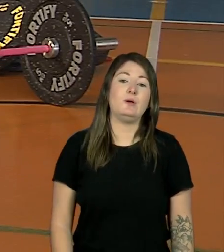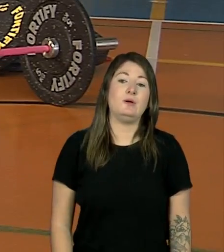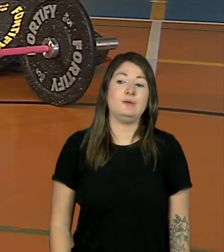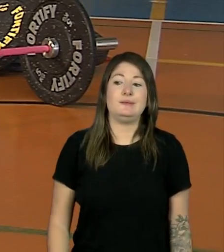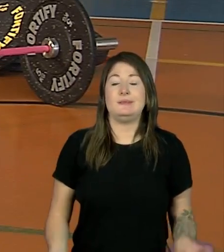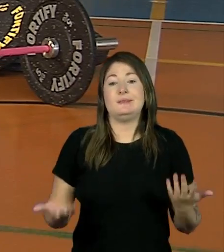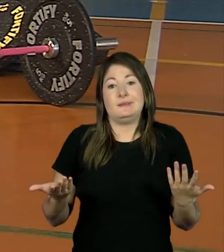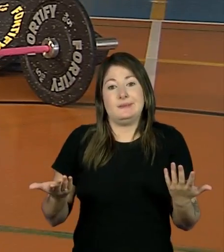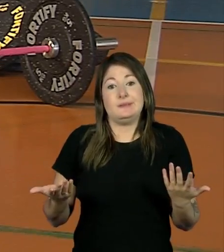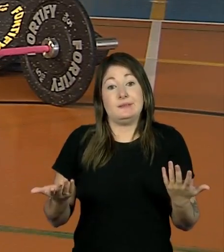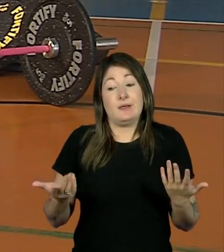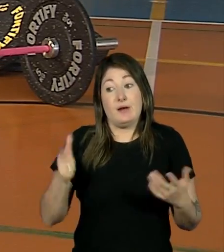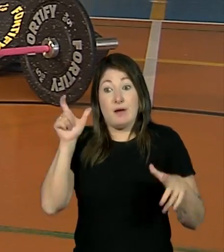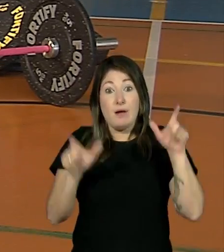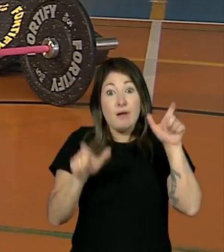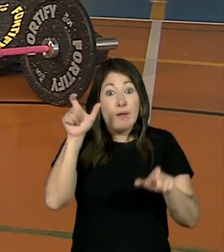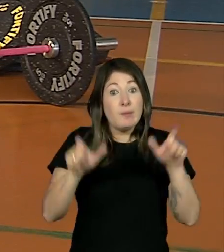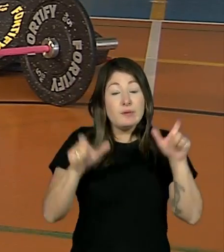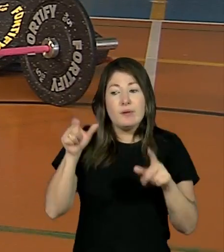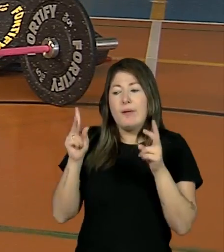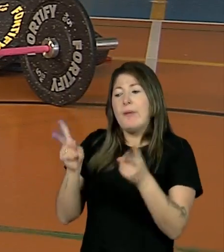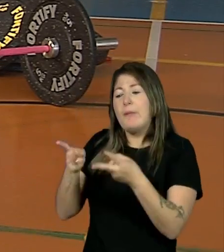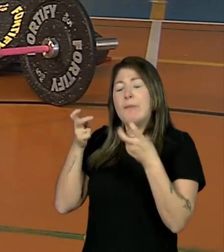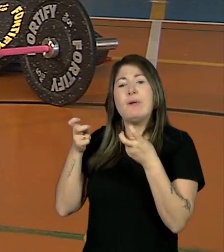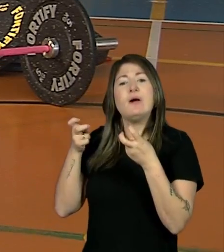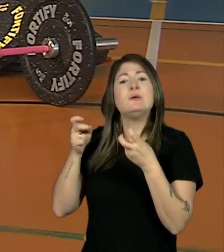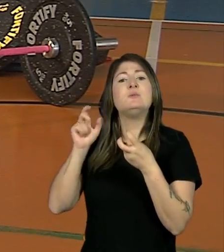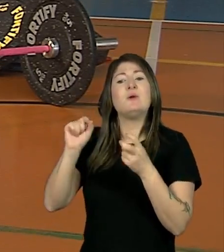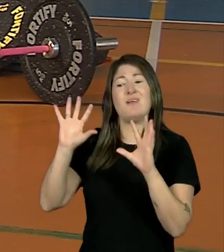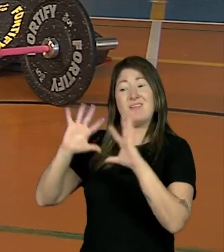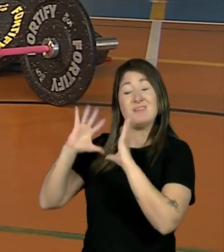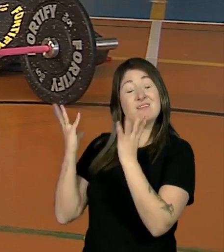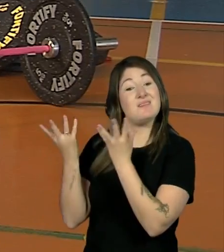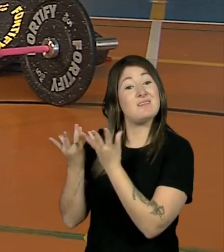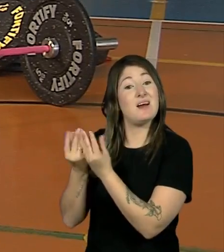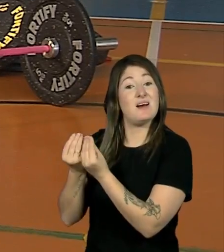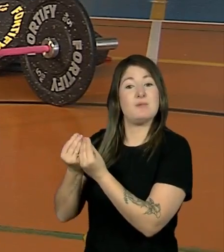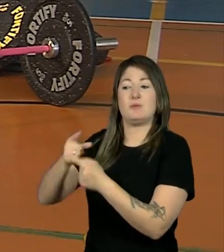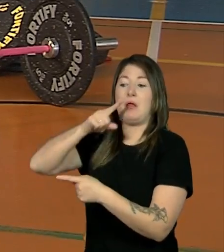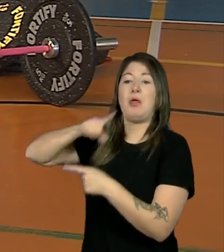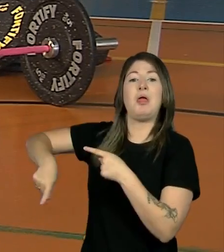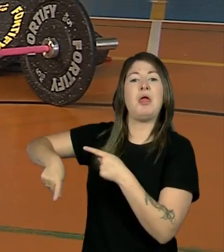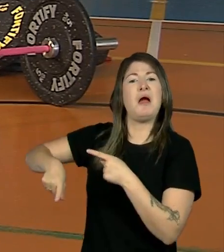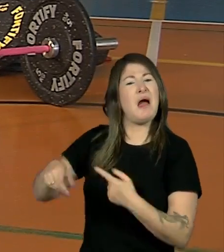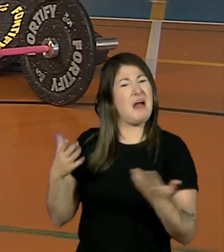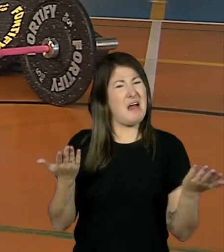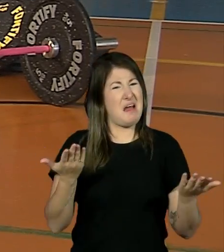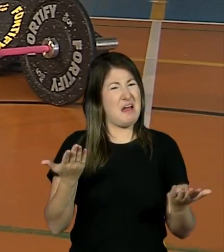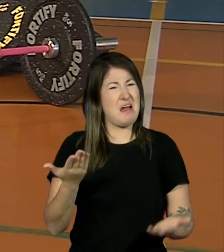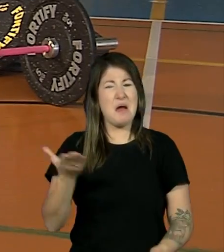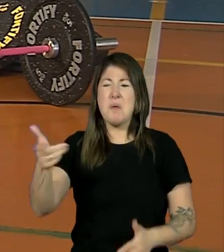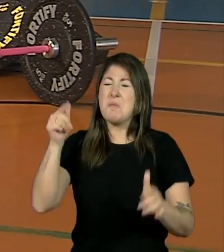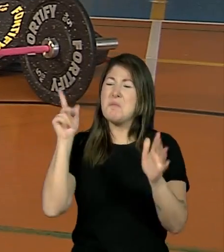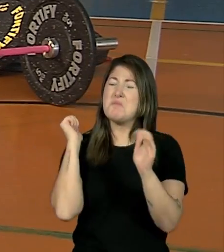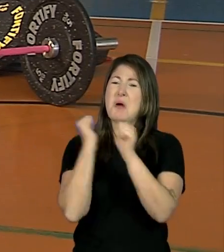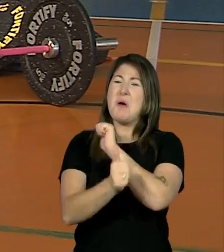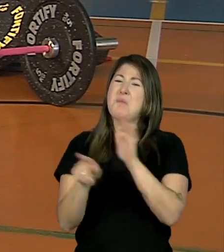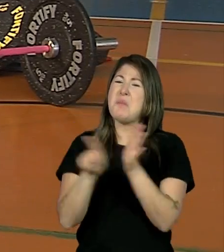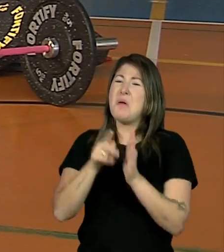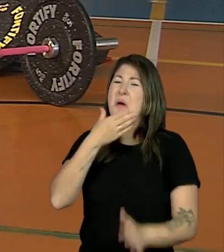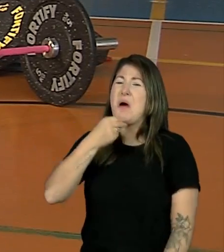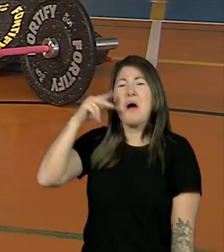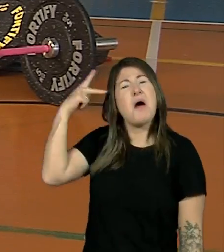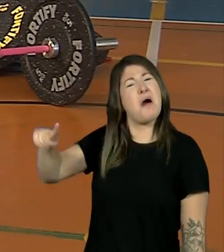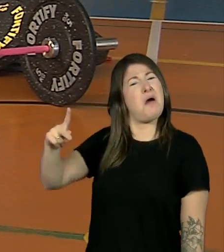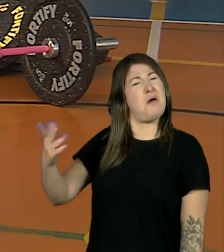a percepção da própria pessoa e da família. Então, vai praticar uma coisa que é uma modalidade de menino. Então, isso é